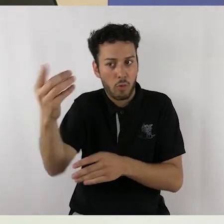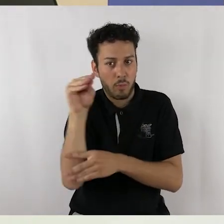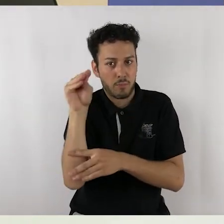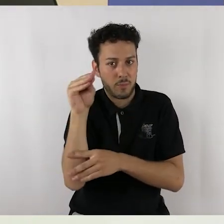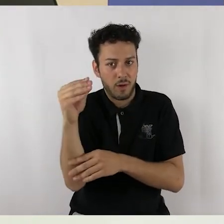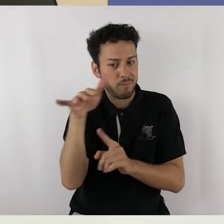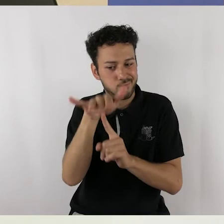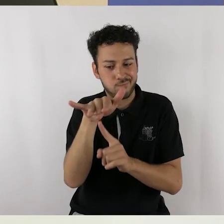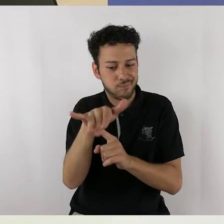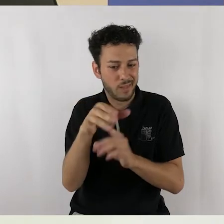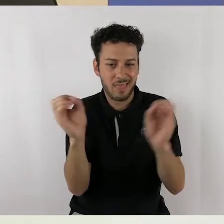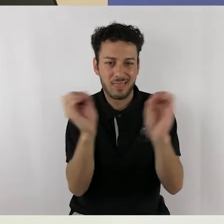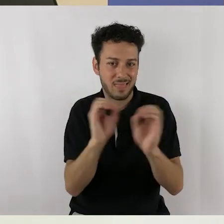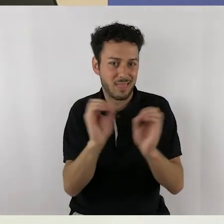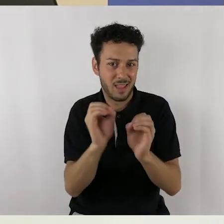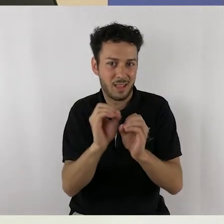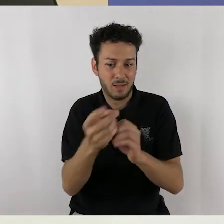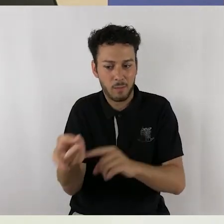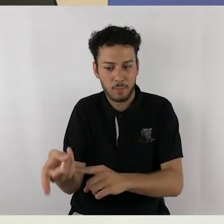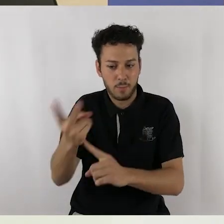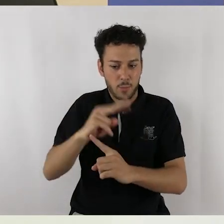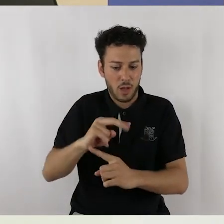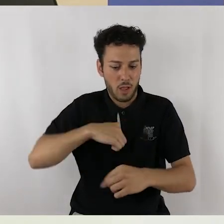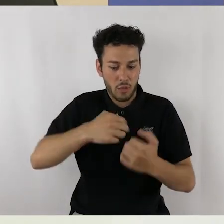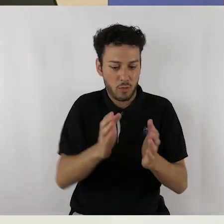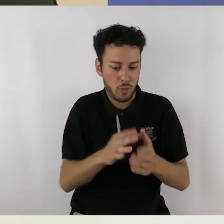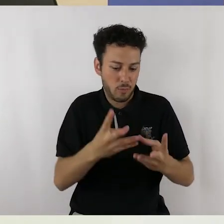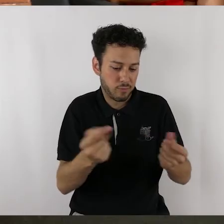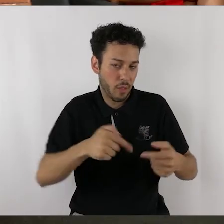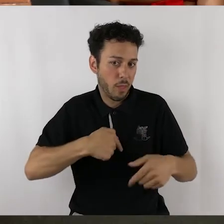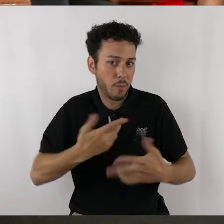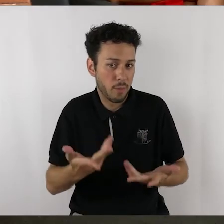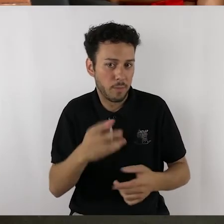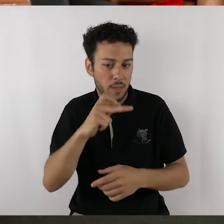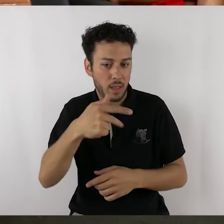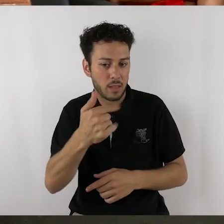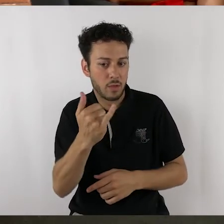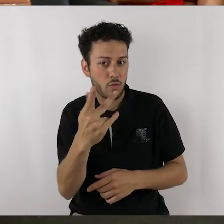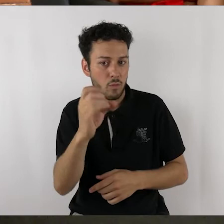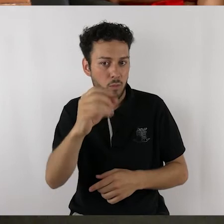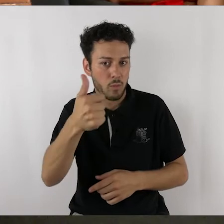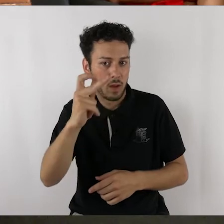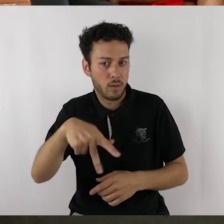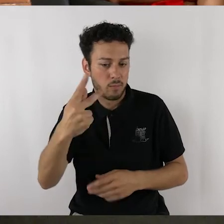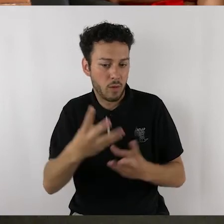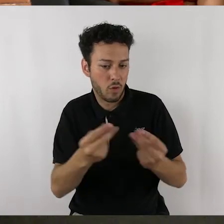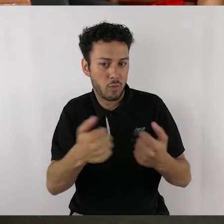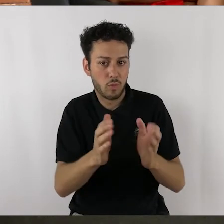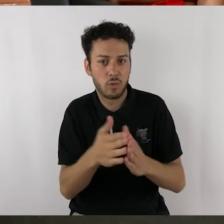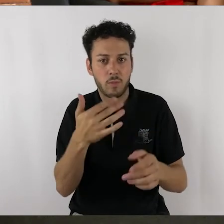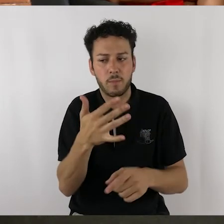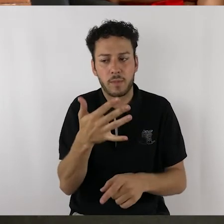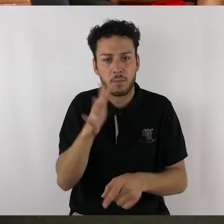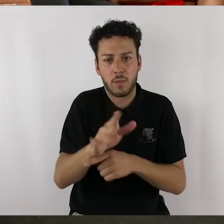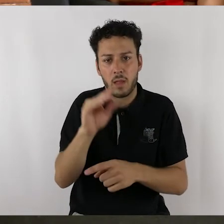de onde o cliente está a transferir o crédito ou seja não há necessidade do cliente ter